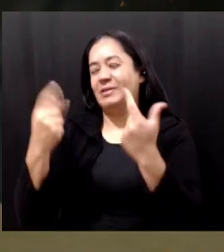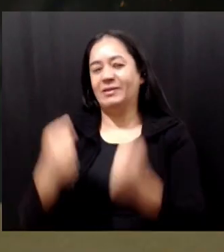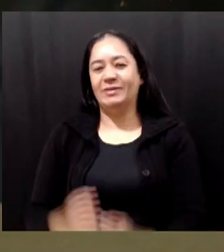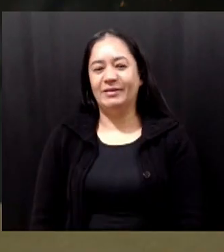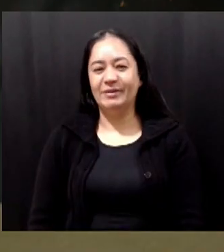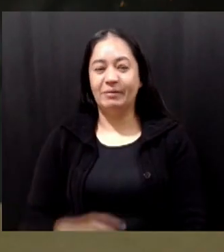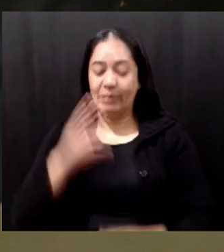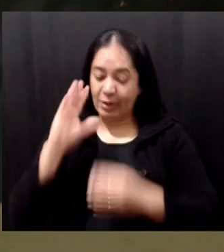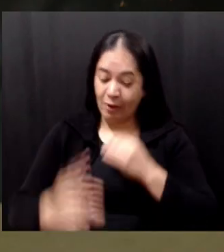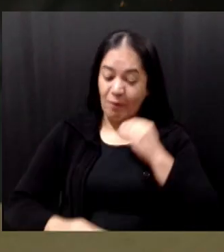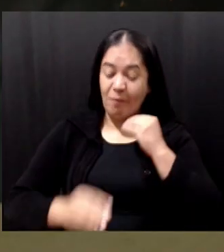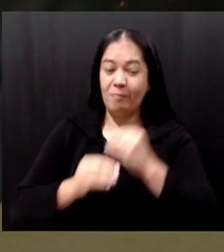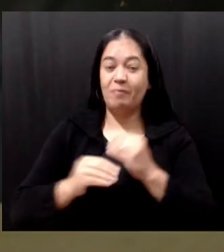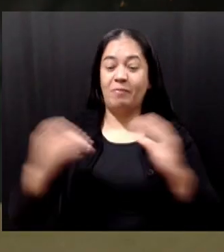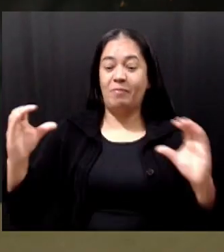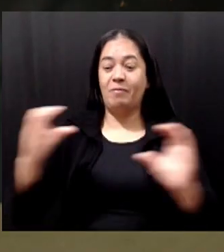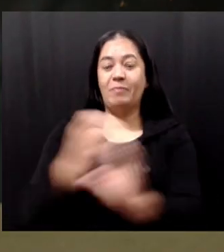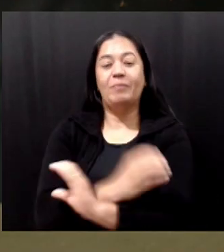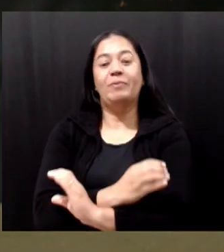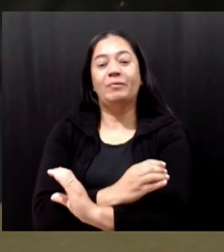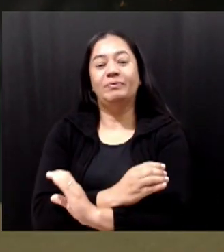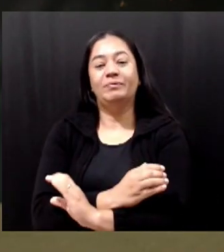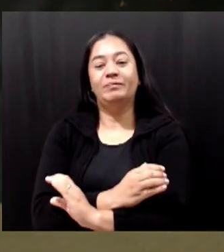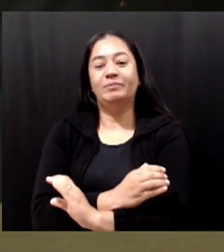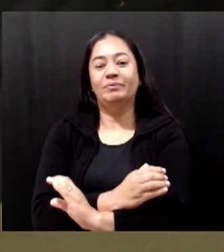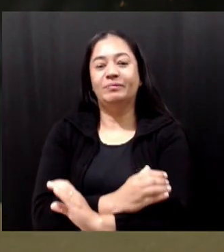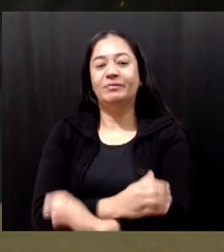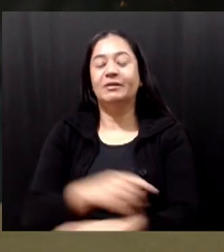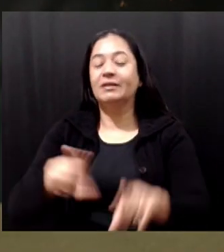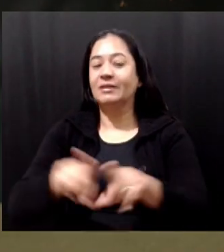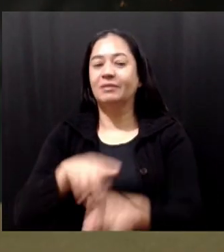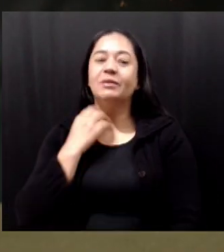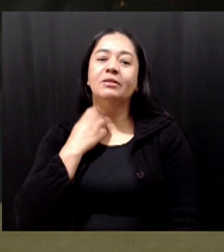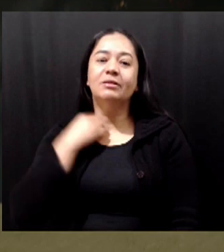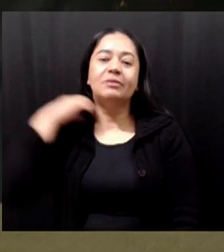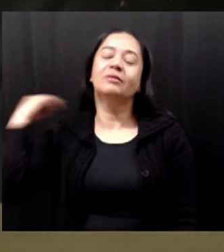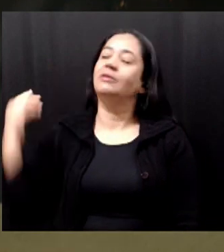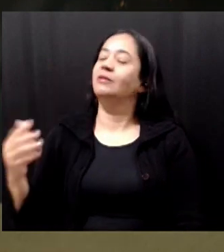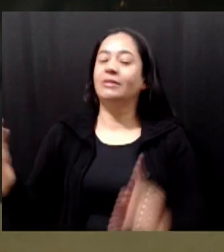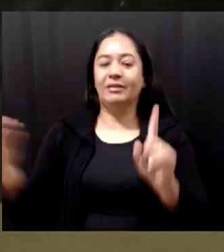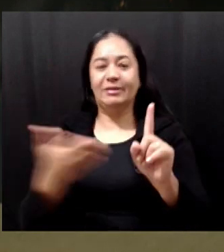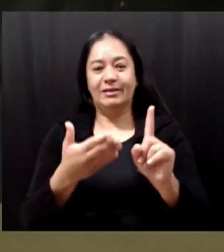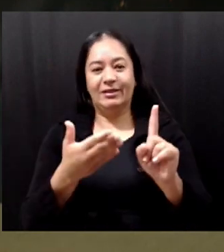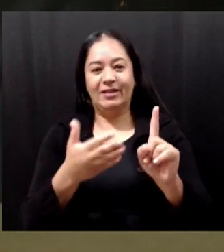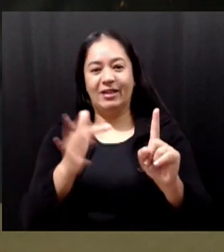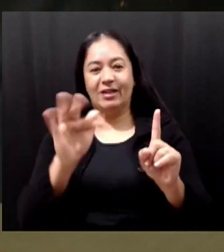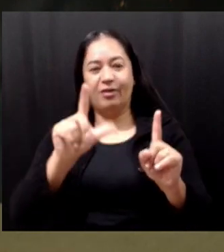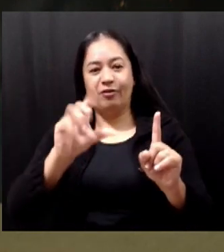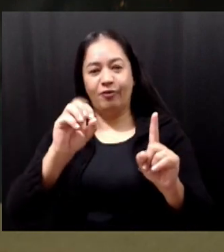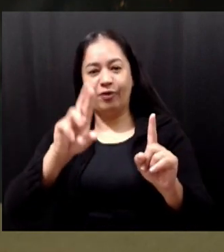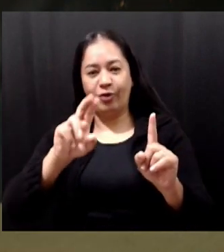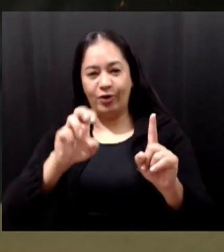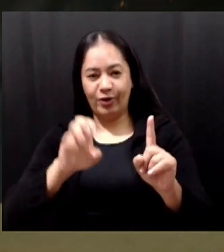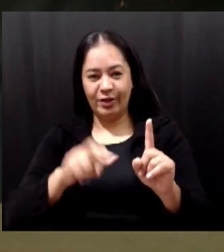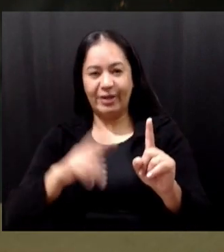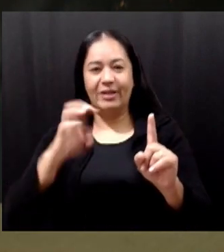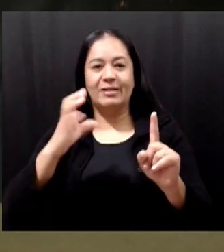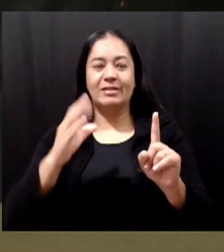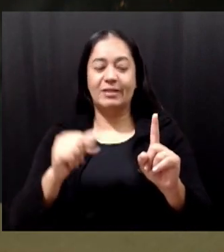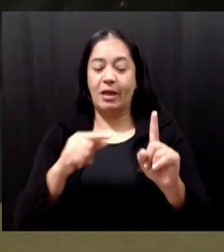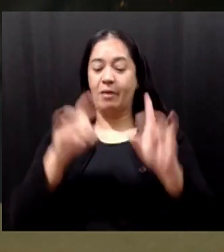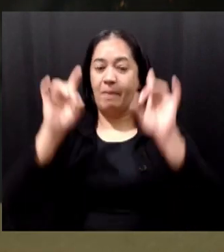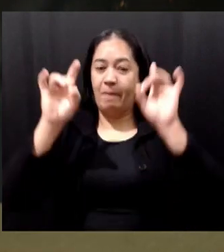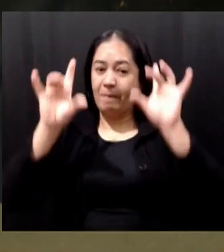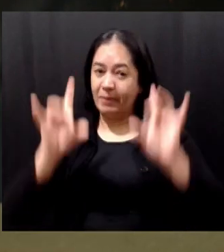deste primeiro bloco, recebemos também a Florença Justino, doutora em psicologia, especialista em crianças e